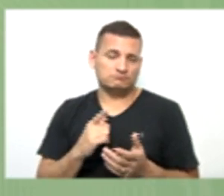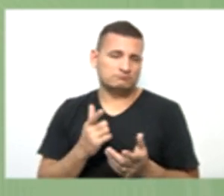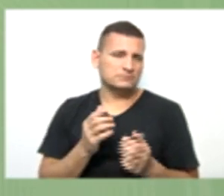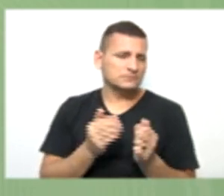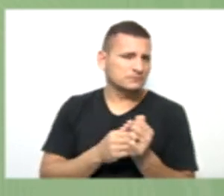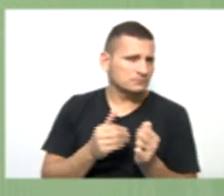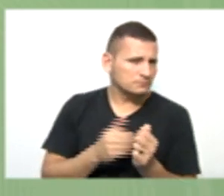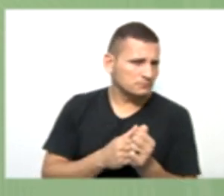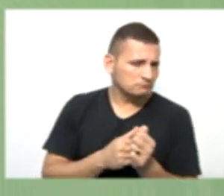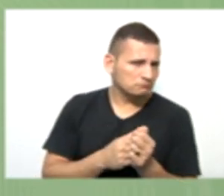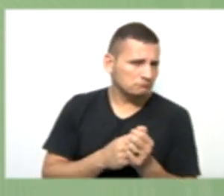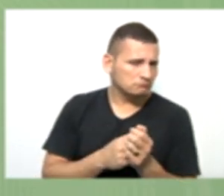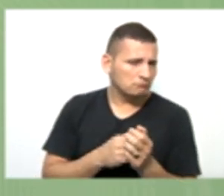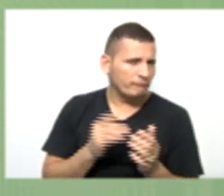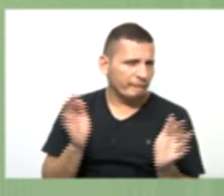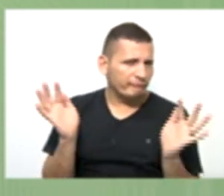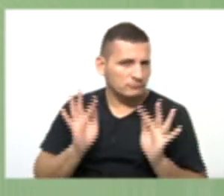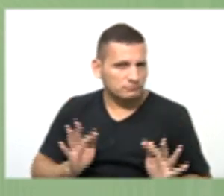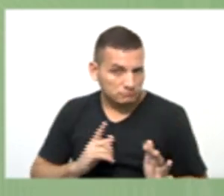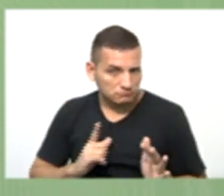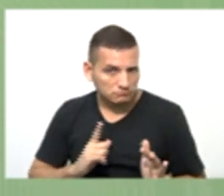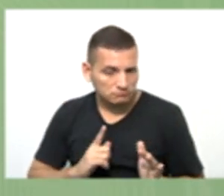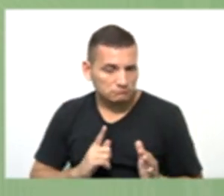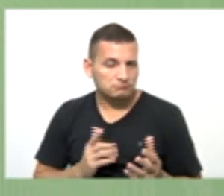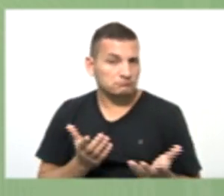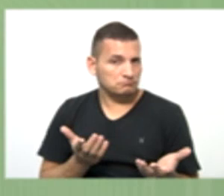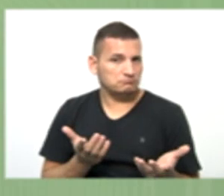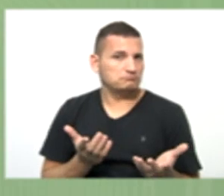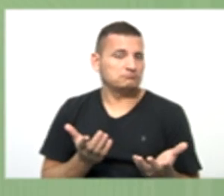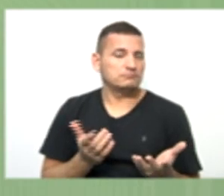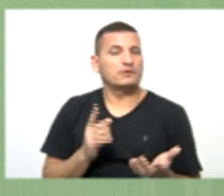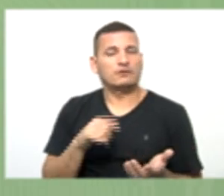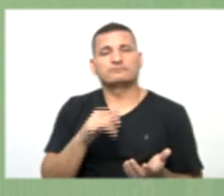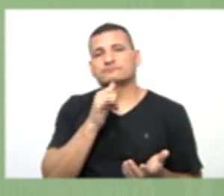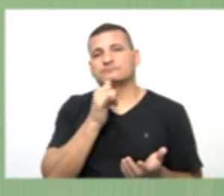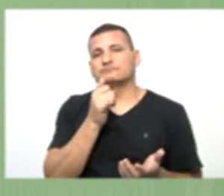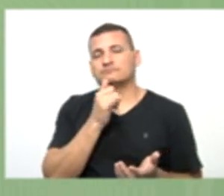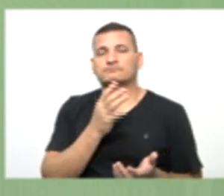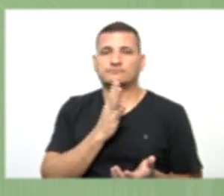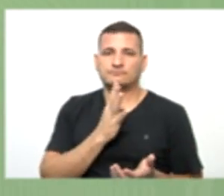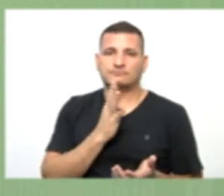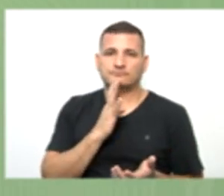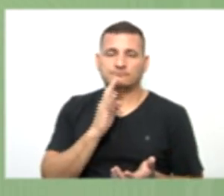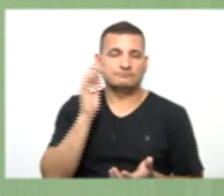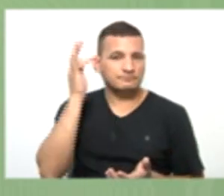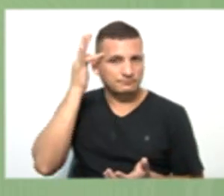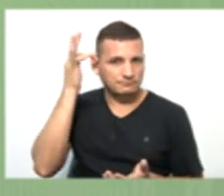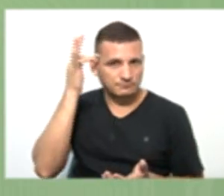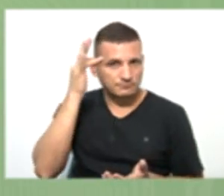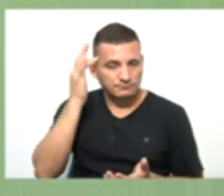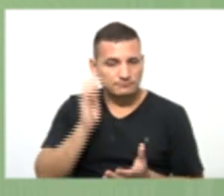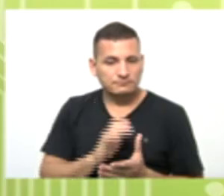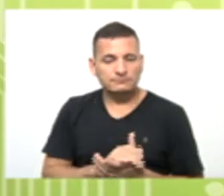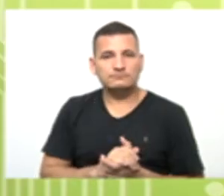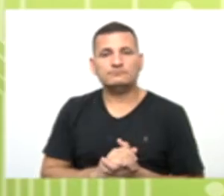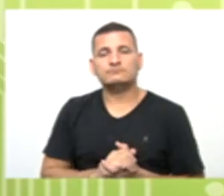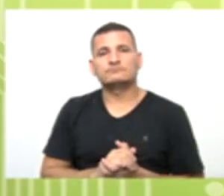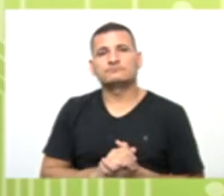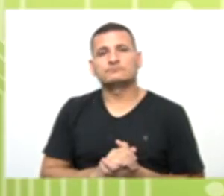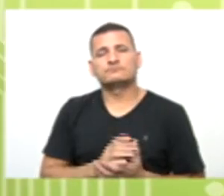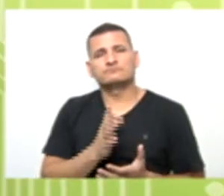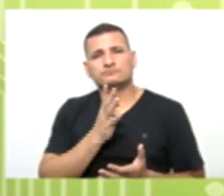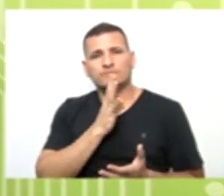a felicidade? É um exemplo de conhecimento filosófico. Então, o conhecimento filosófico